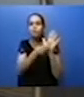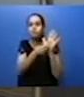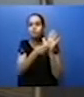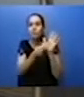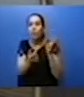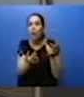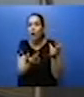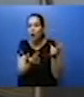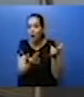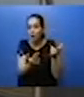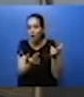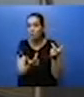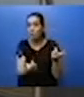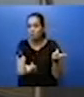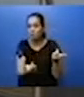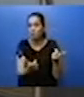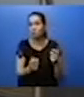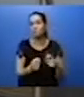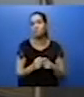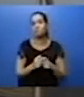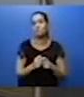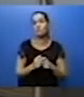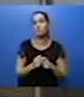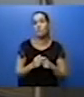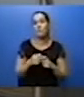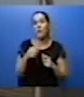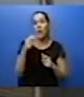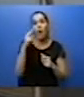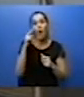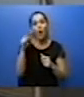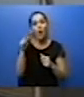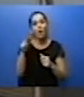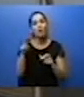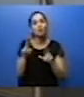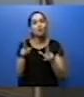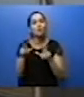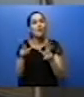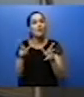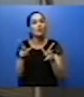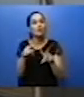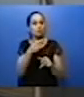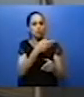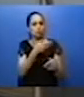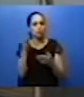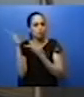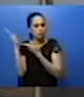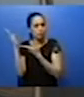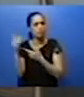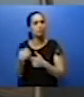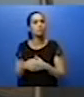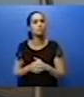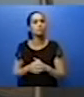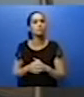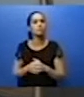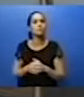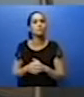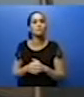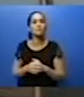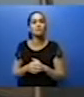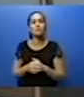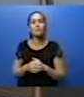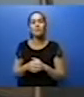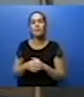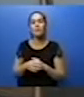ok olha foi feito aqui ó quer foi feito de maneira diferente escreveu sei que ó